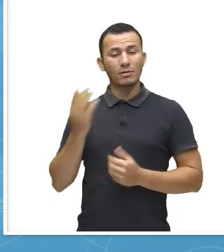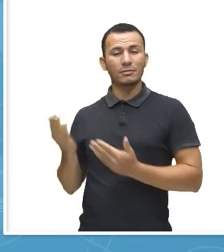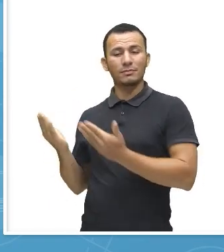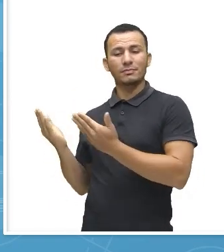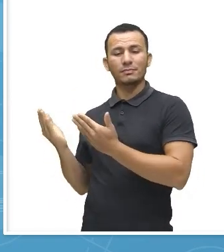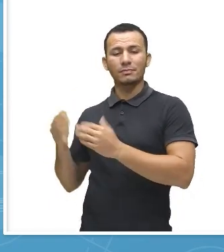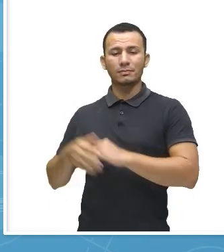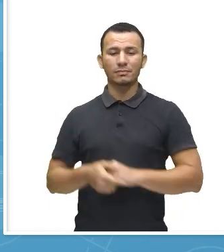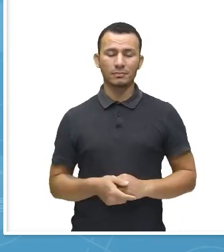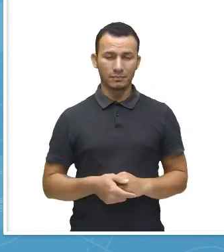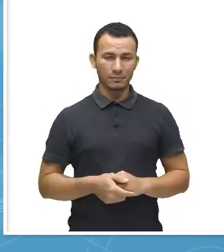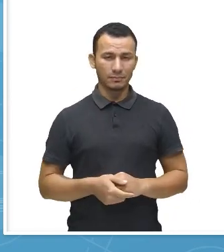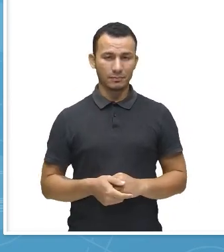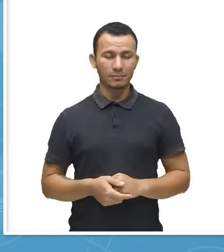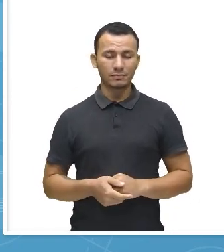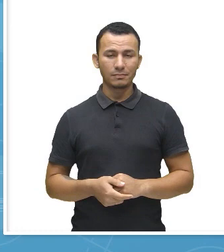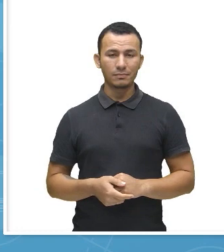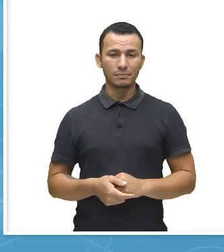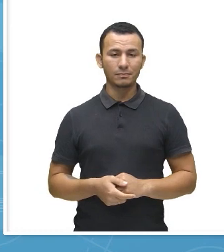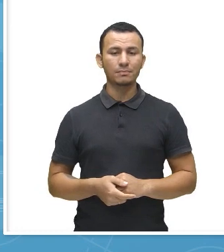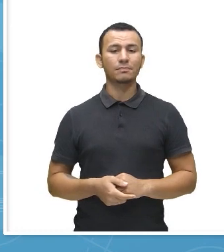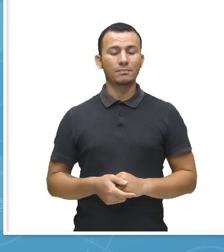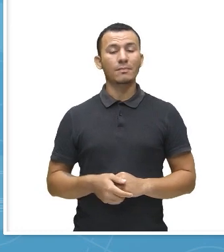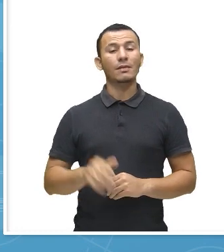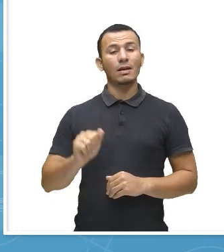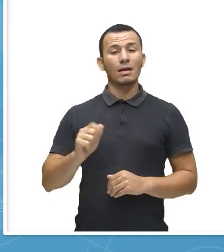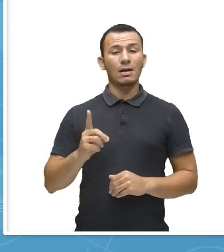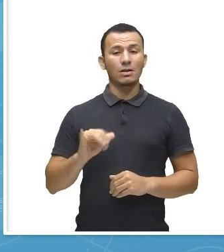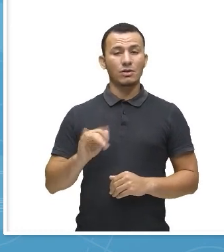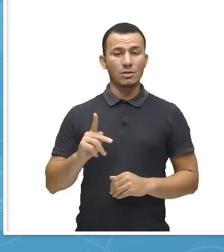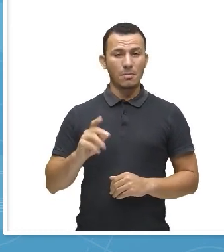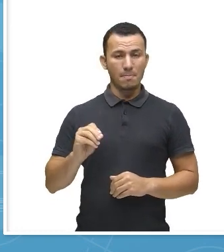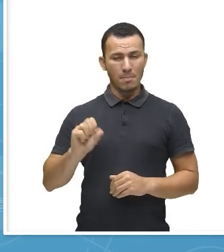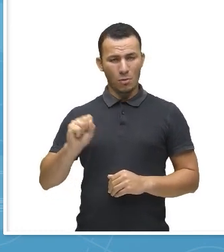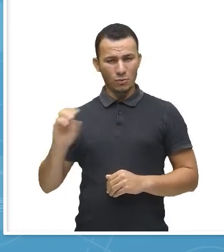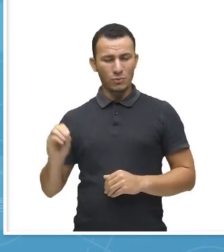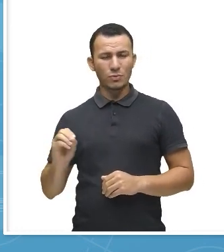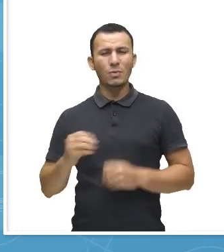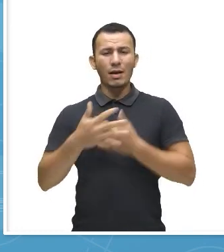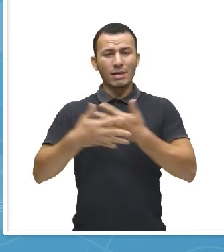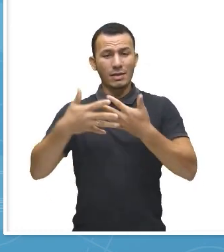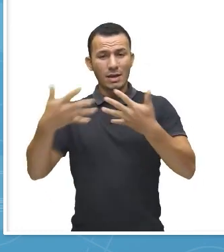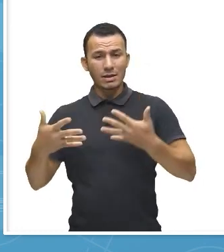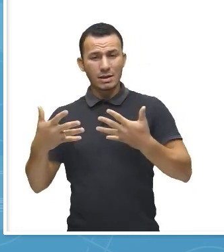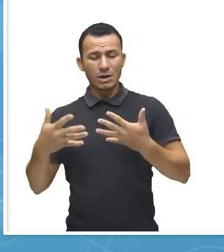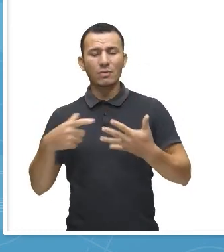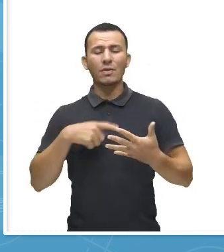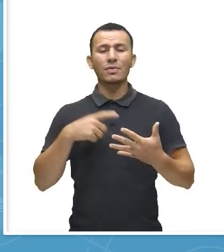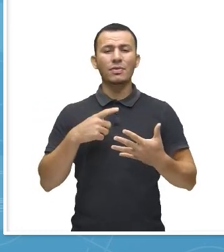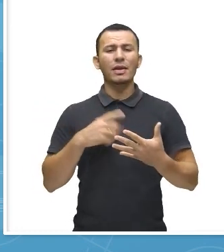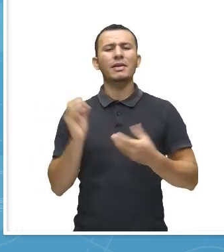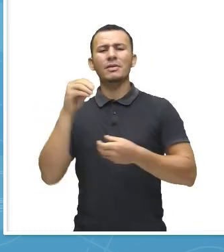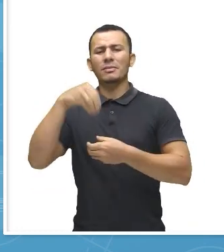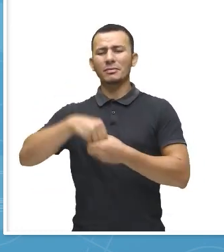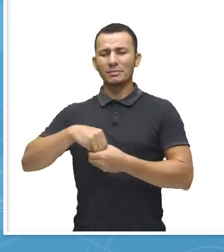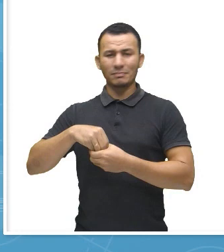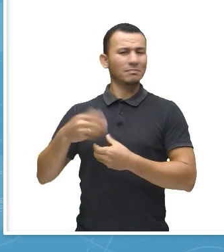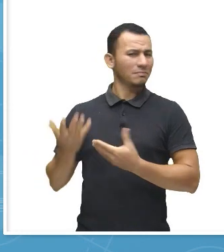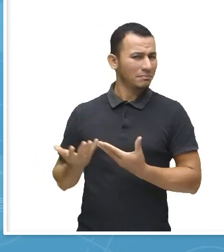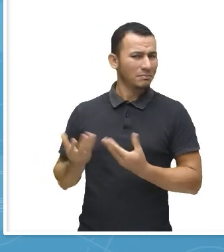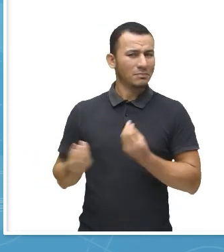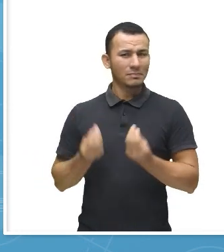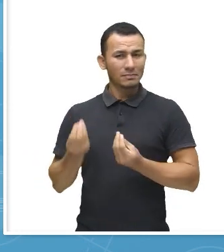imagem. O tecido conjuntivo adiposo, ele vai ser constituído, né,